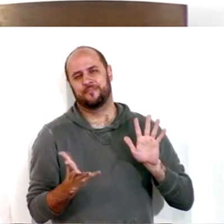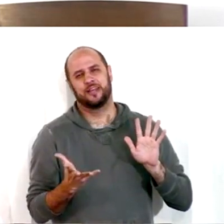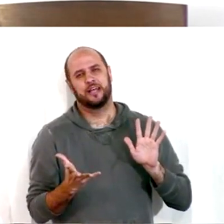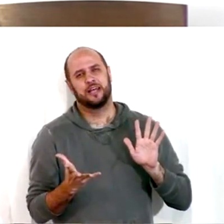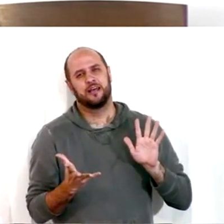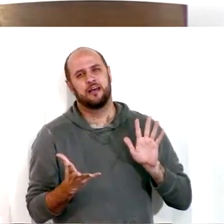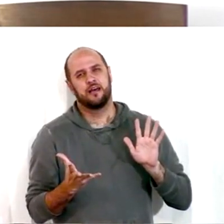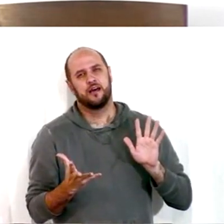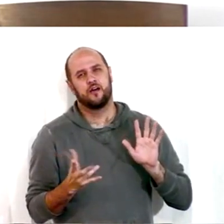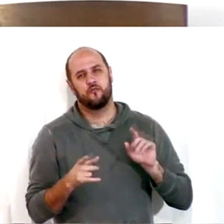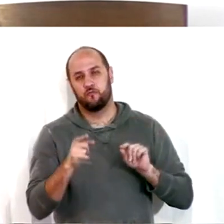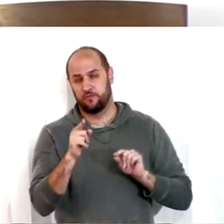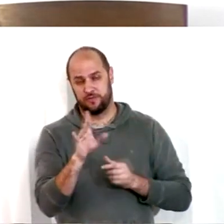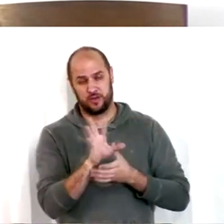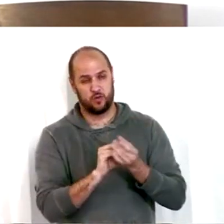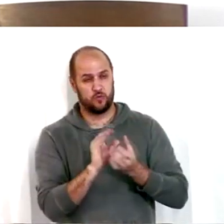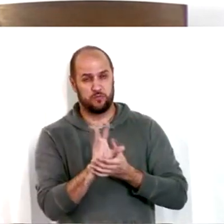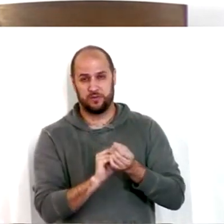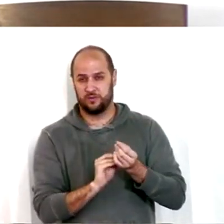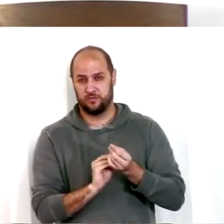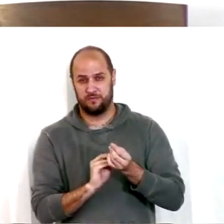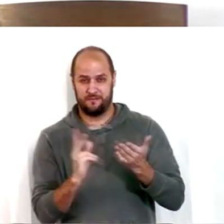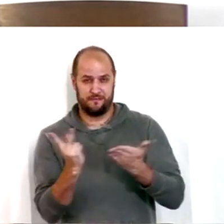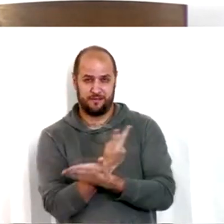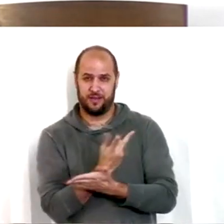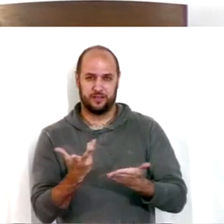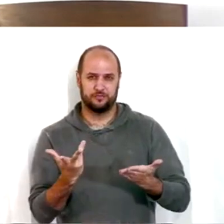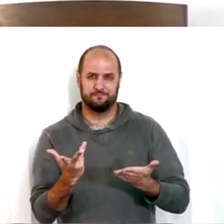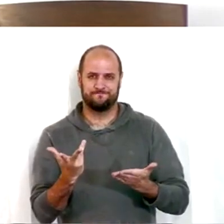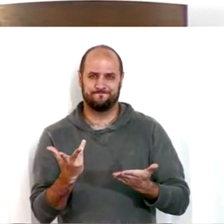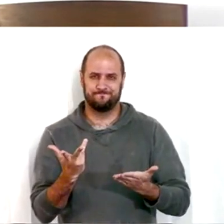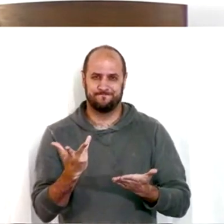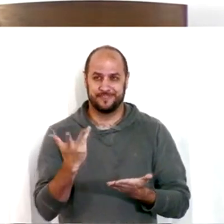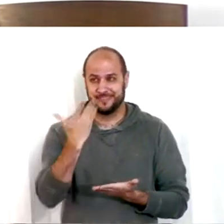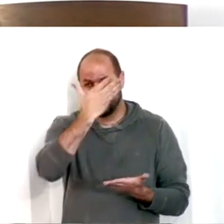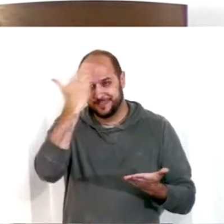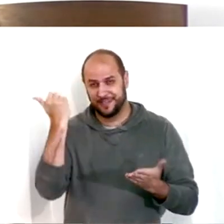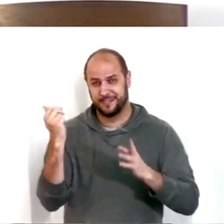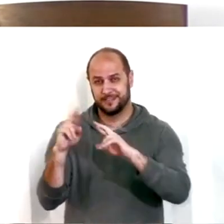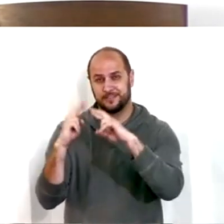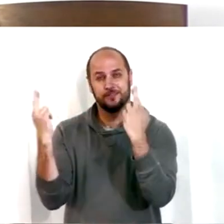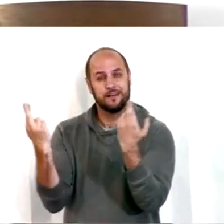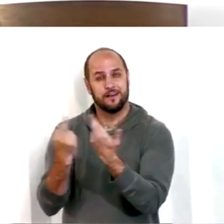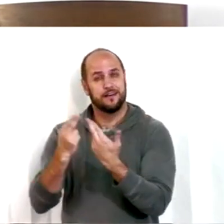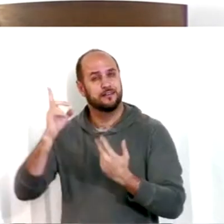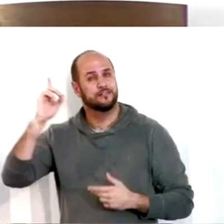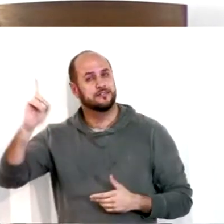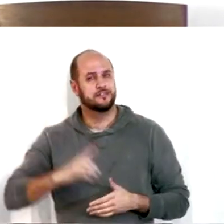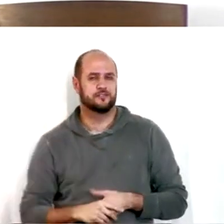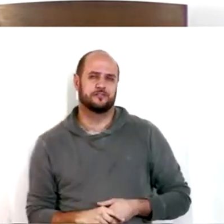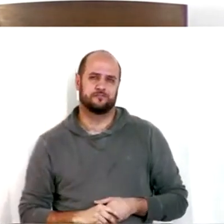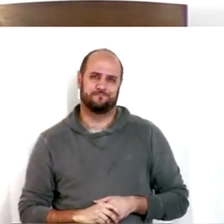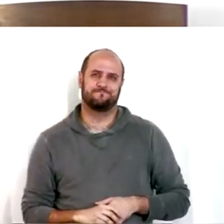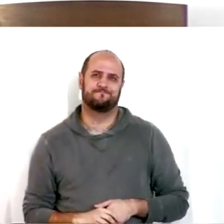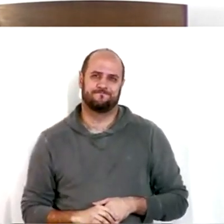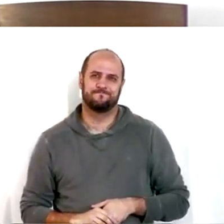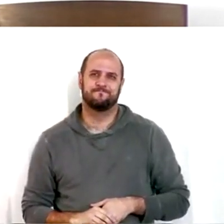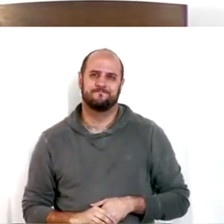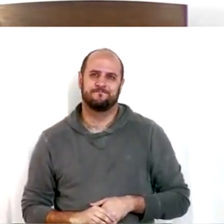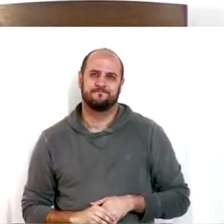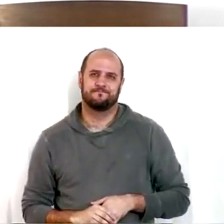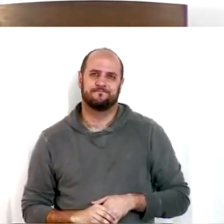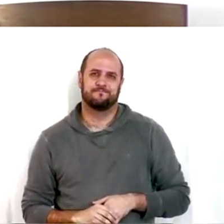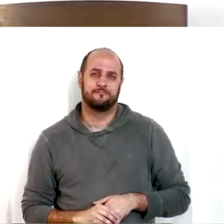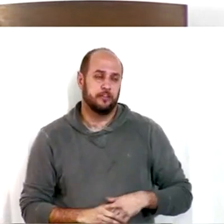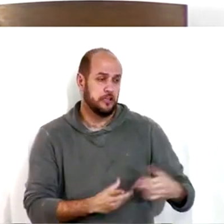são do reino de Deus. E eles não são diferentes daqueles que não